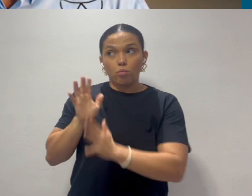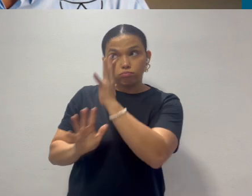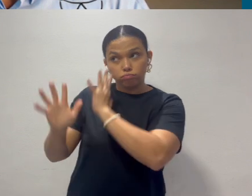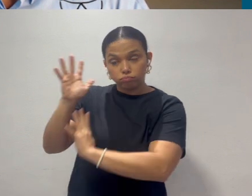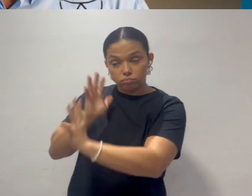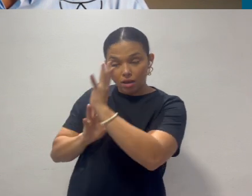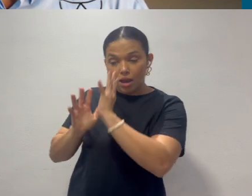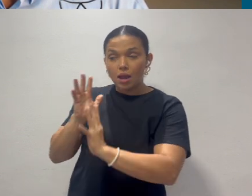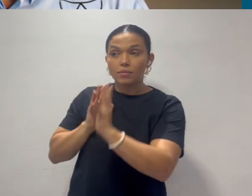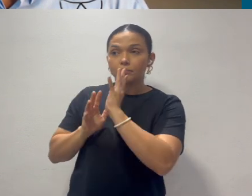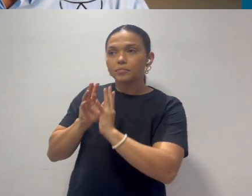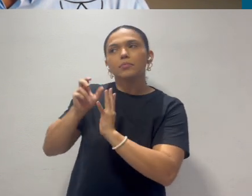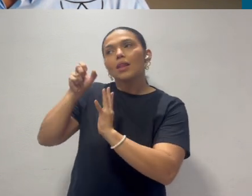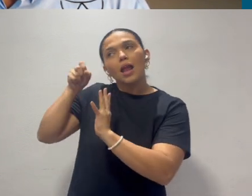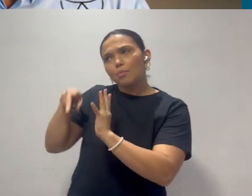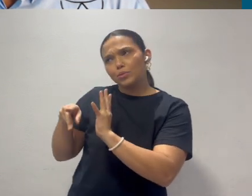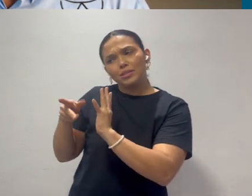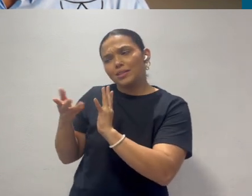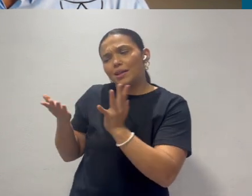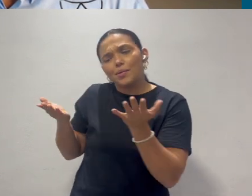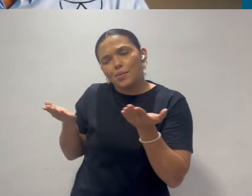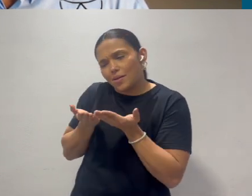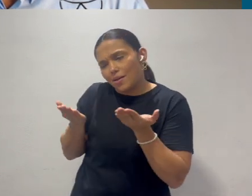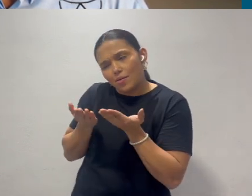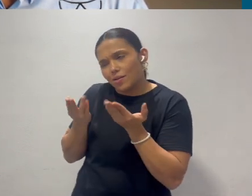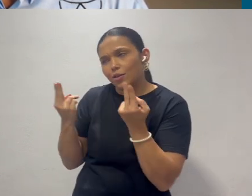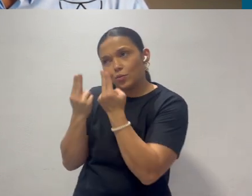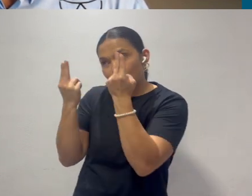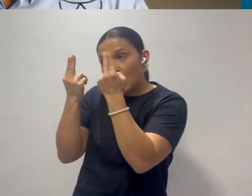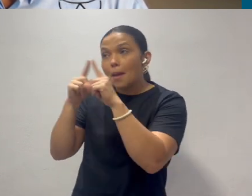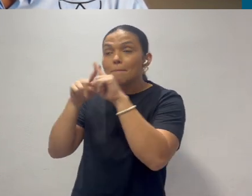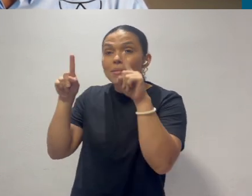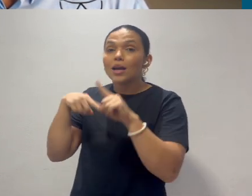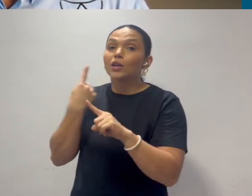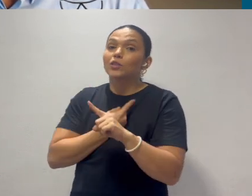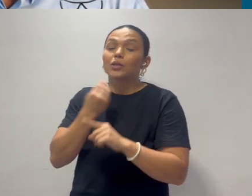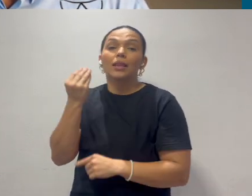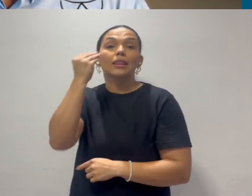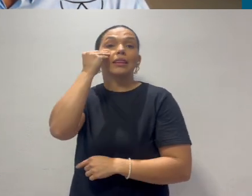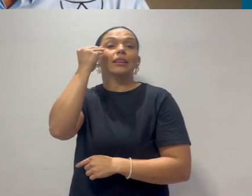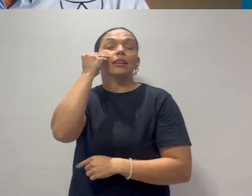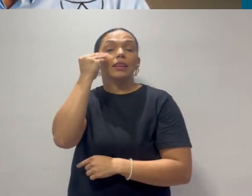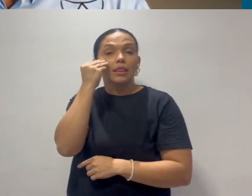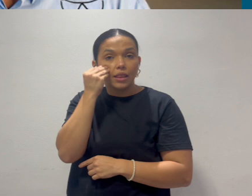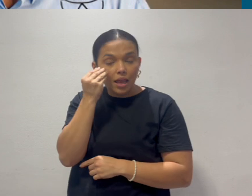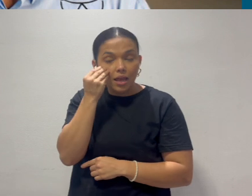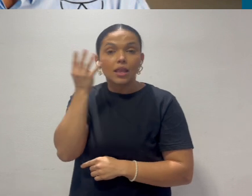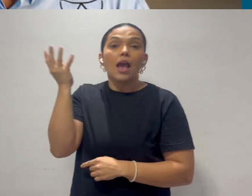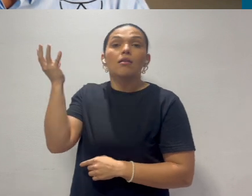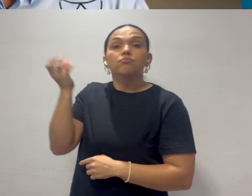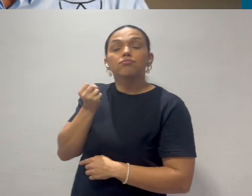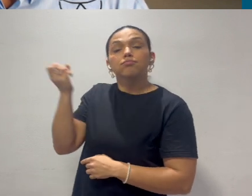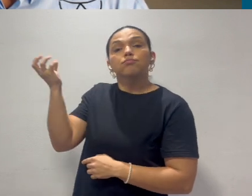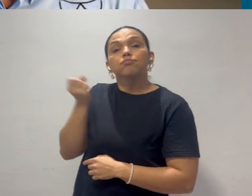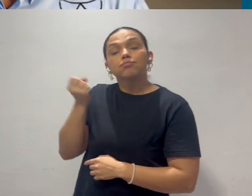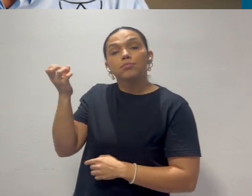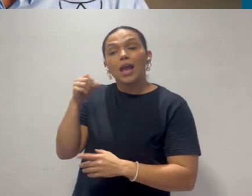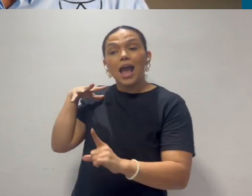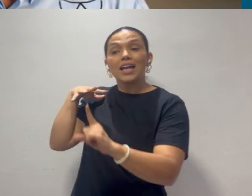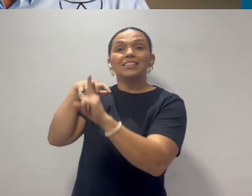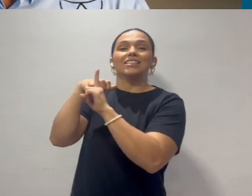tem direito para receber agora, mas nós vamos buscar para a senhora um auxílio acidentário,